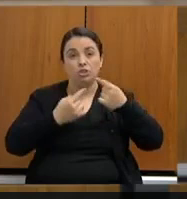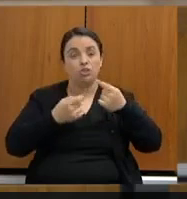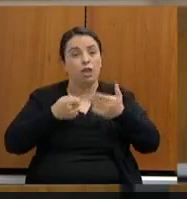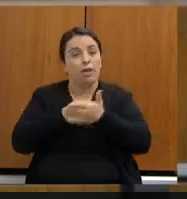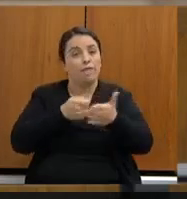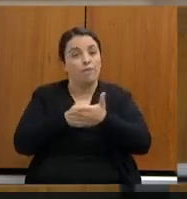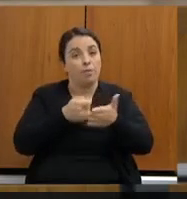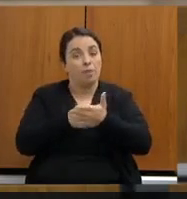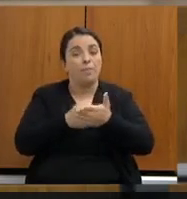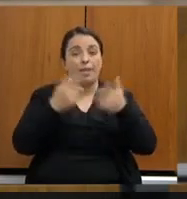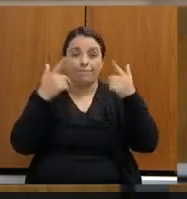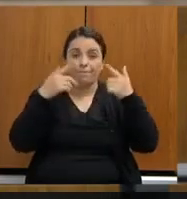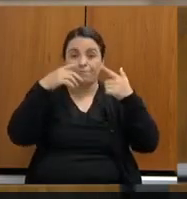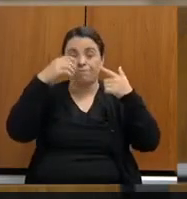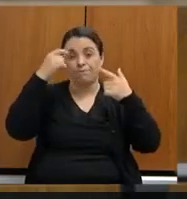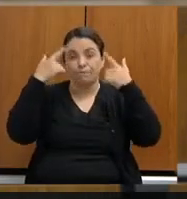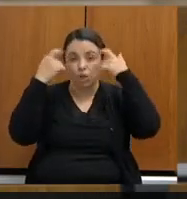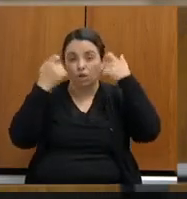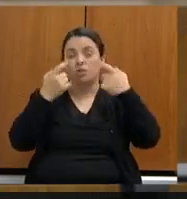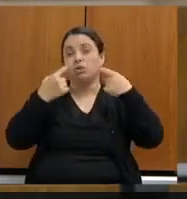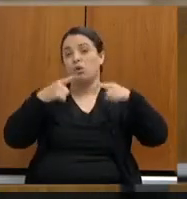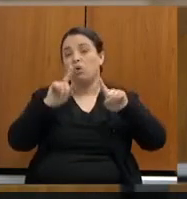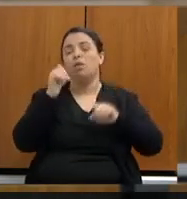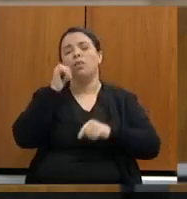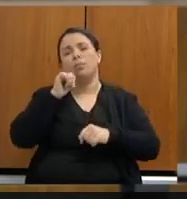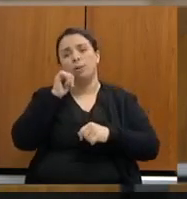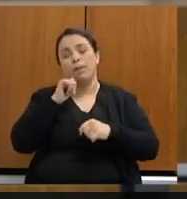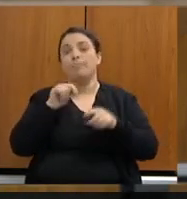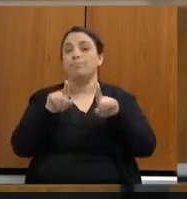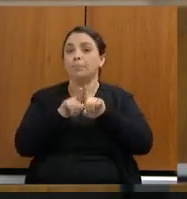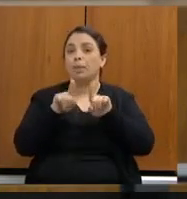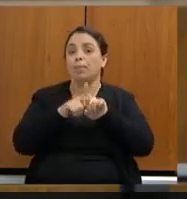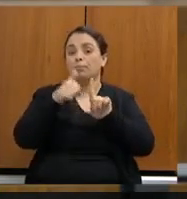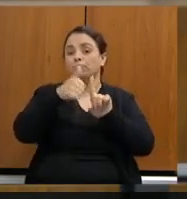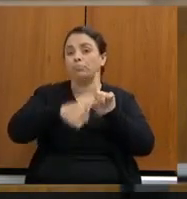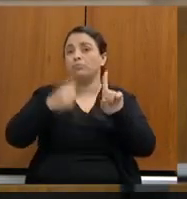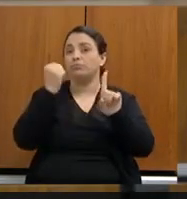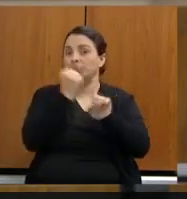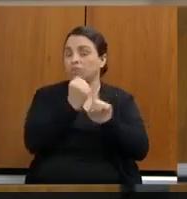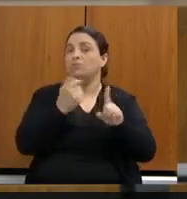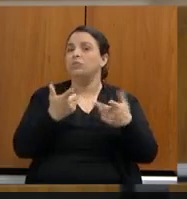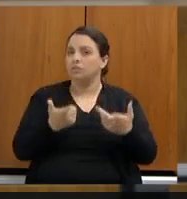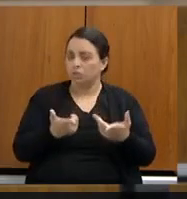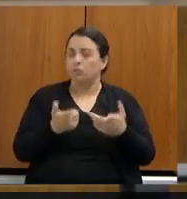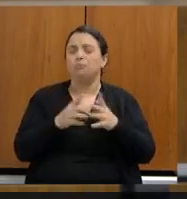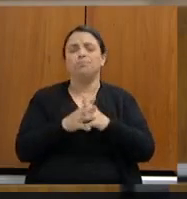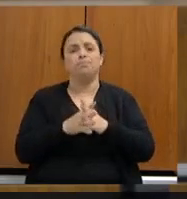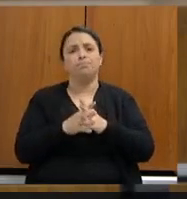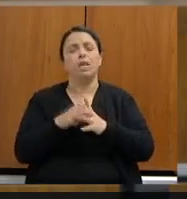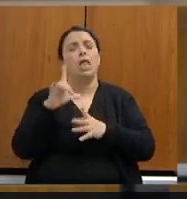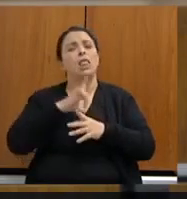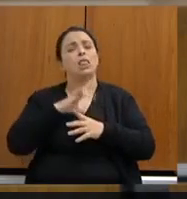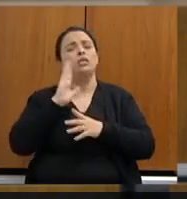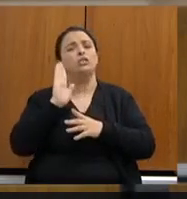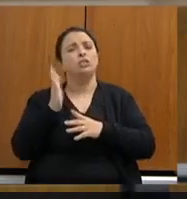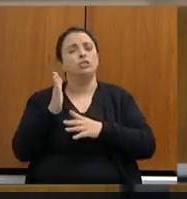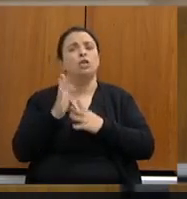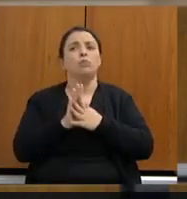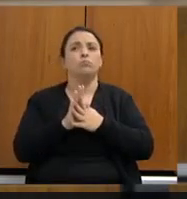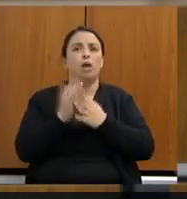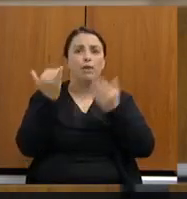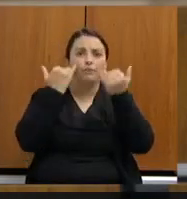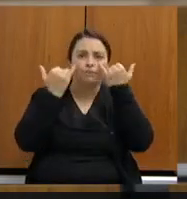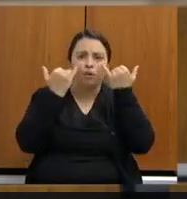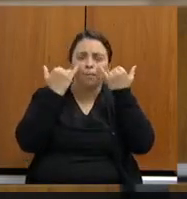e também as questões do feminicídio dizer que nós temos um registro que pelos